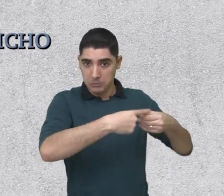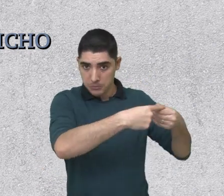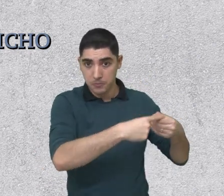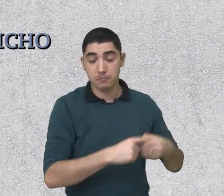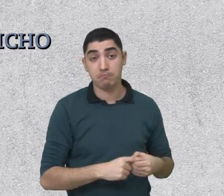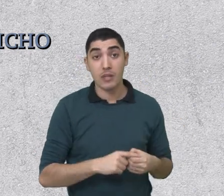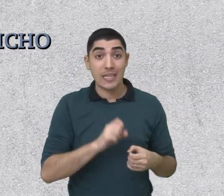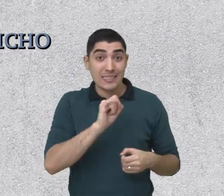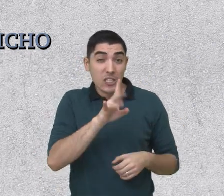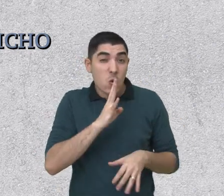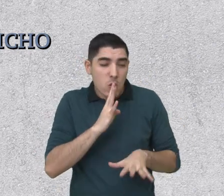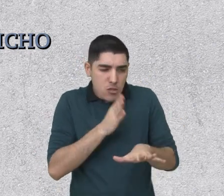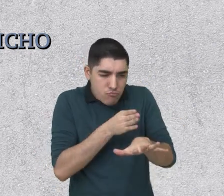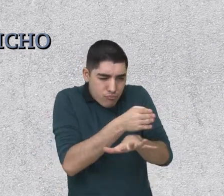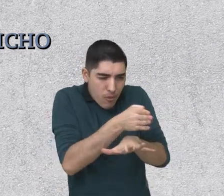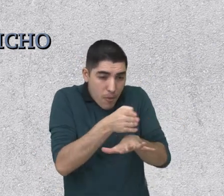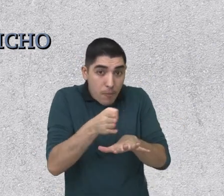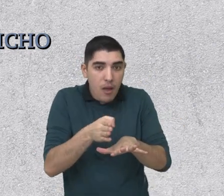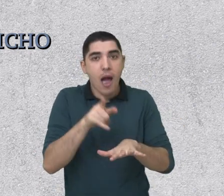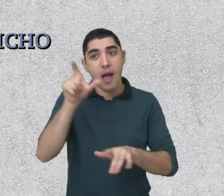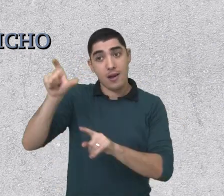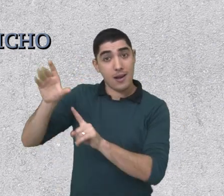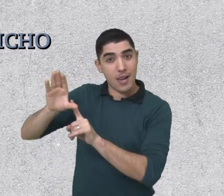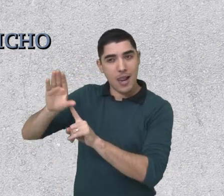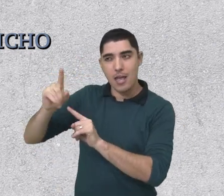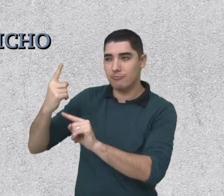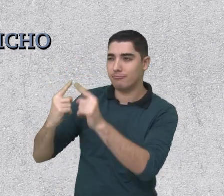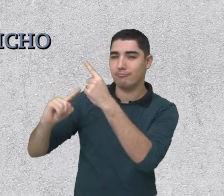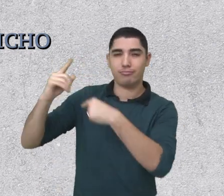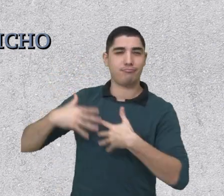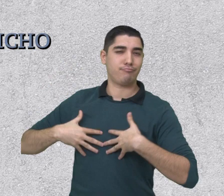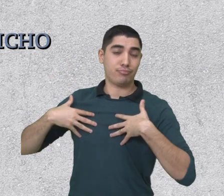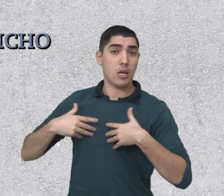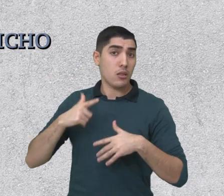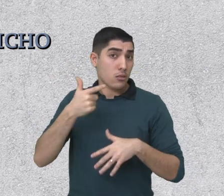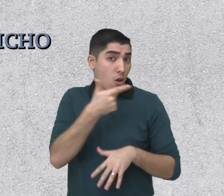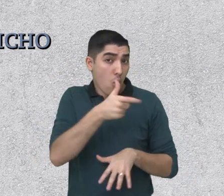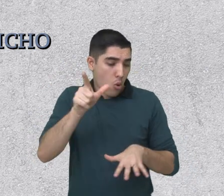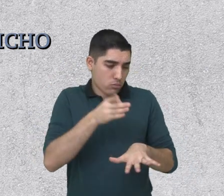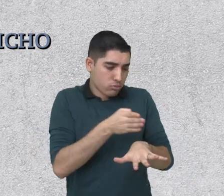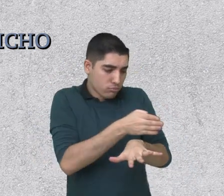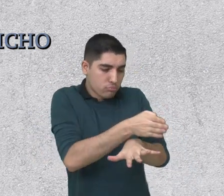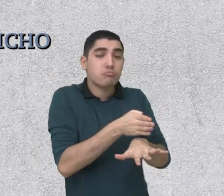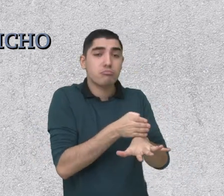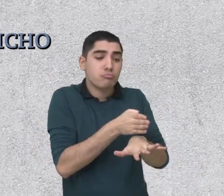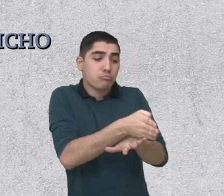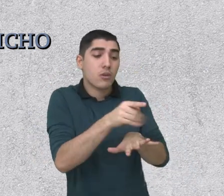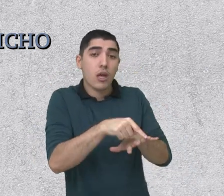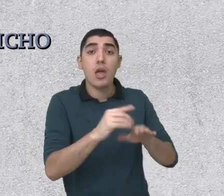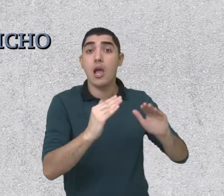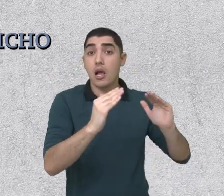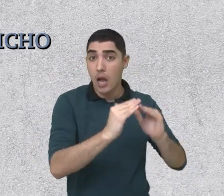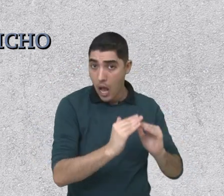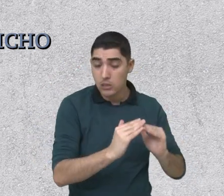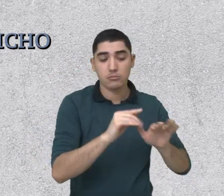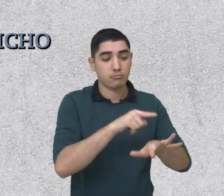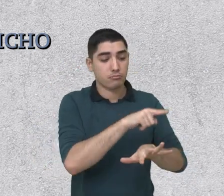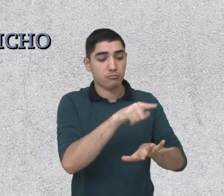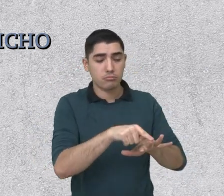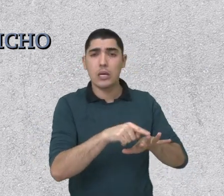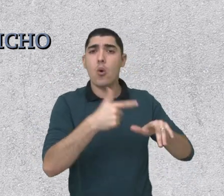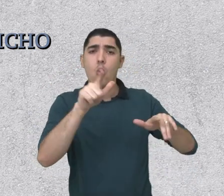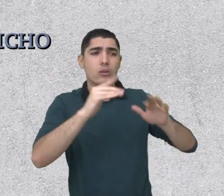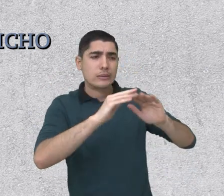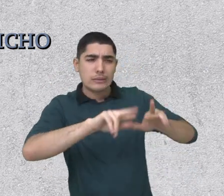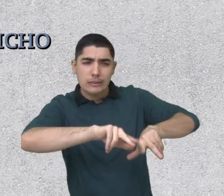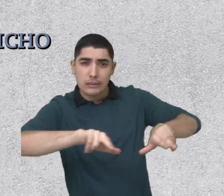se aprofundando nele, a chance de cliente satisfeito é maior. Outros nichos para você ter uma ideia são imóveis residenciais, de